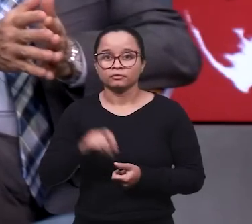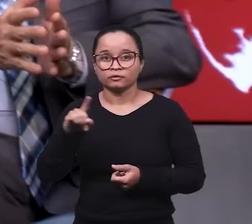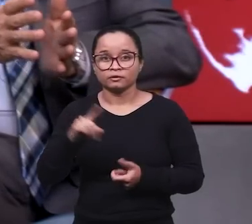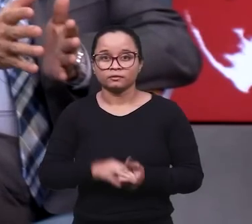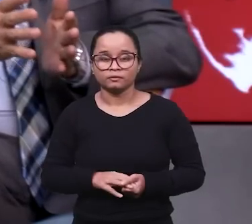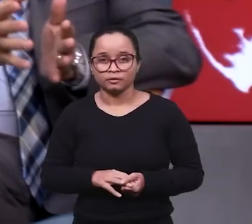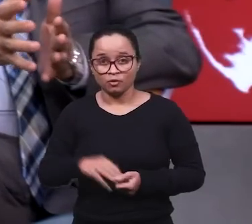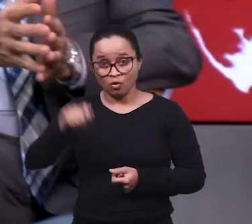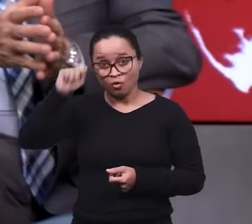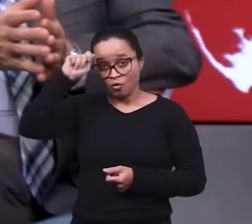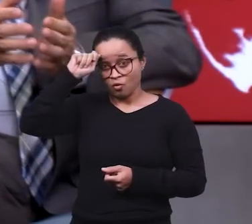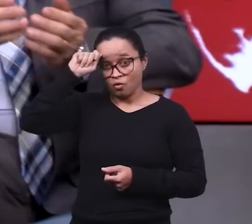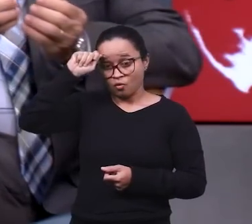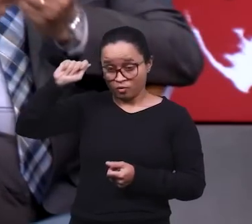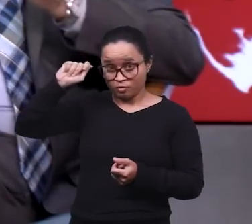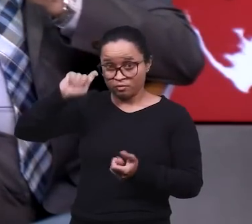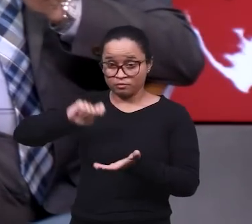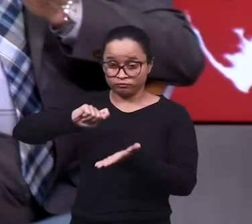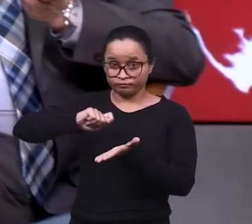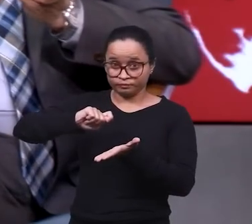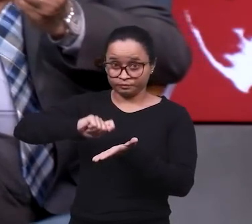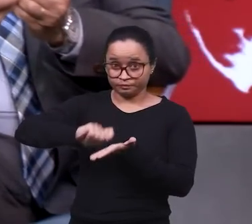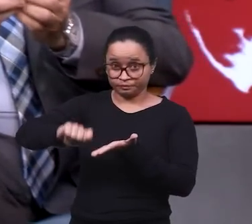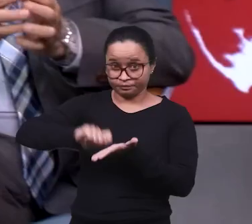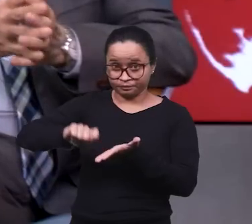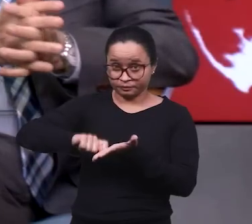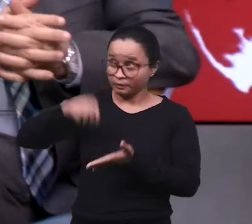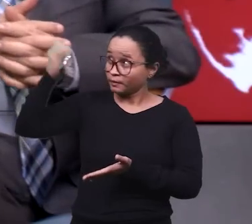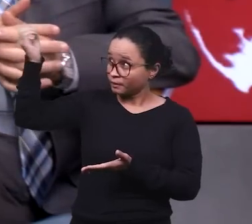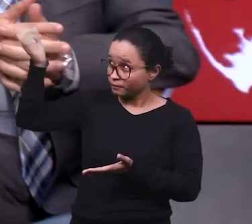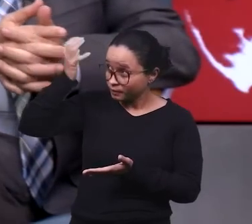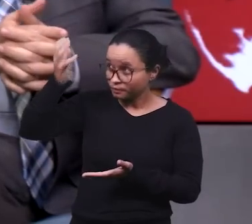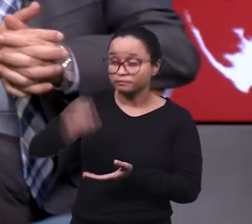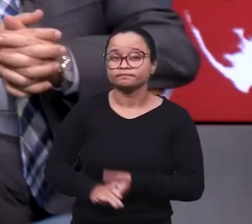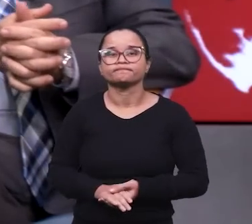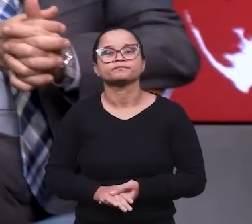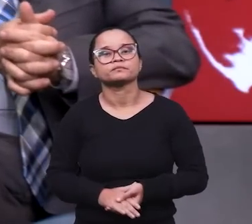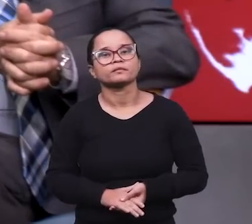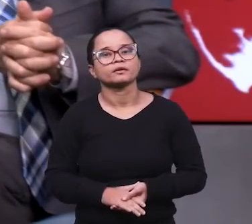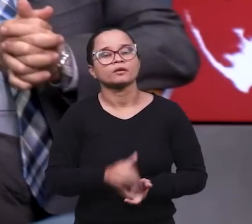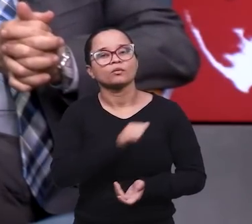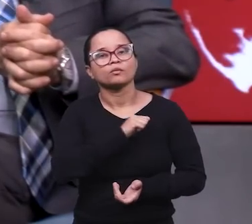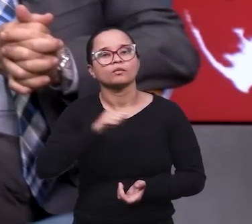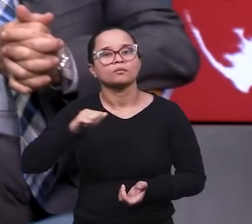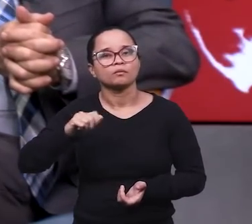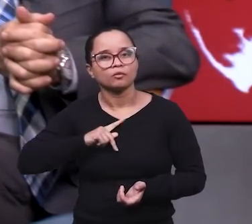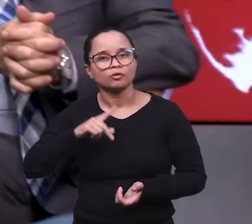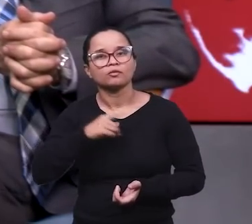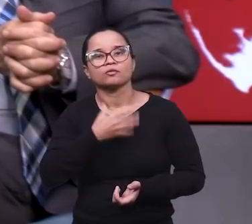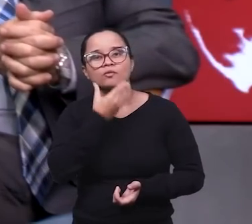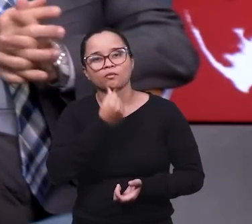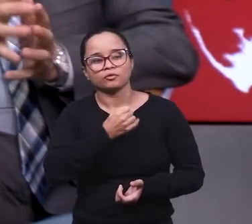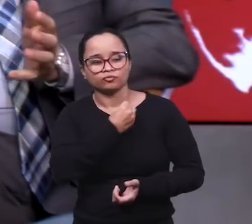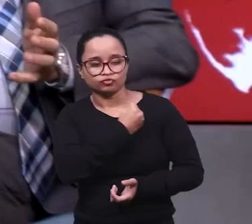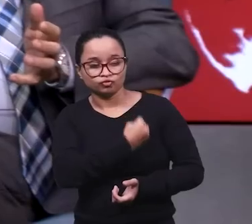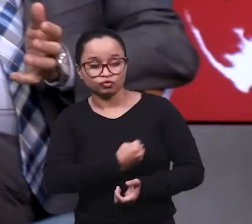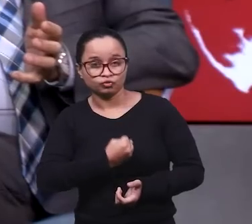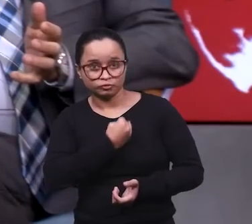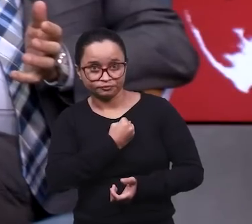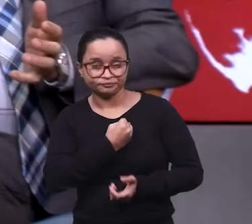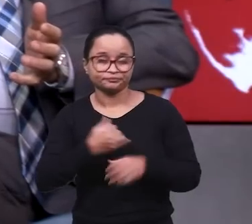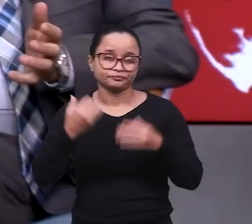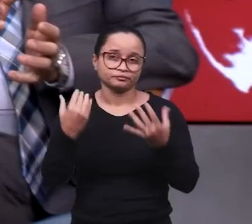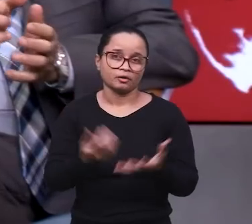foi o autor do livro de Apocalipse, aquele que teve a revelação do livro de Apocalipse, que foi o apóstolo João. Então,